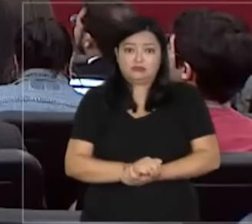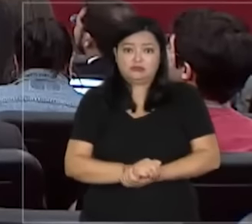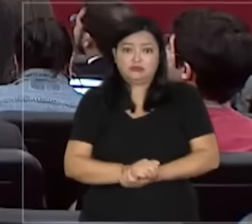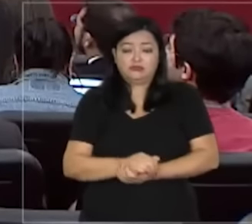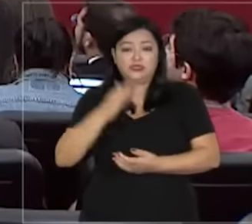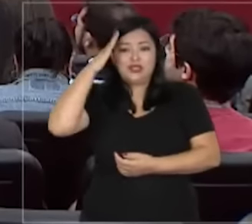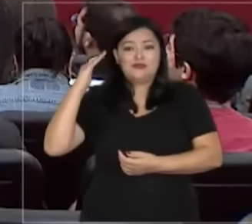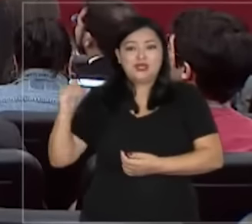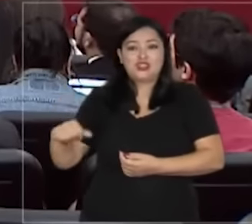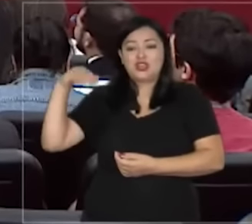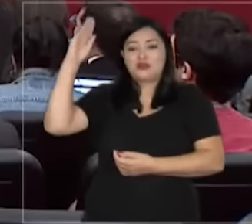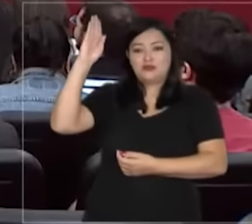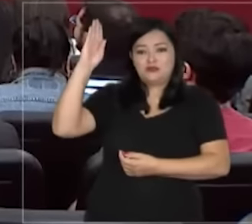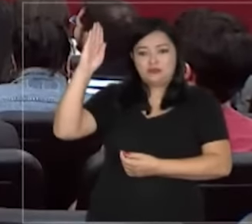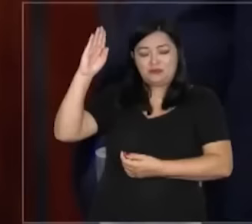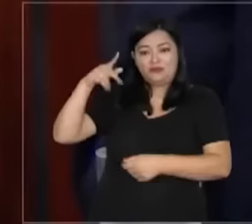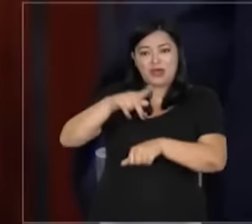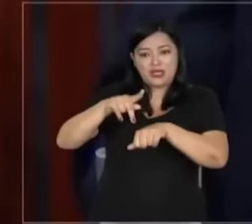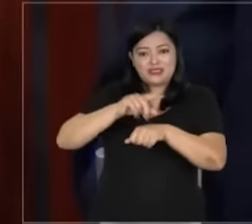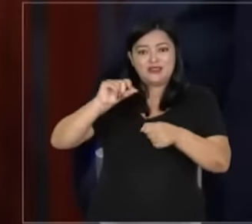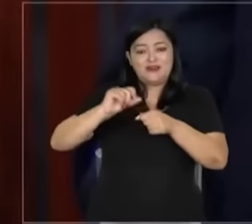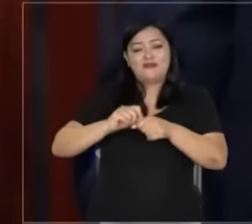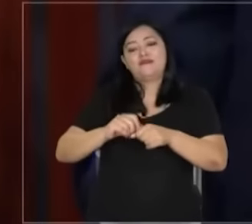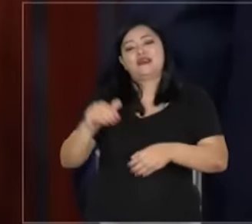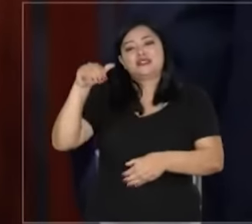Imaginar que um país que faz uma eleição de